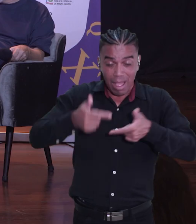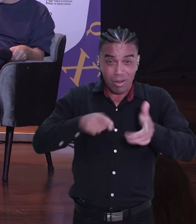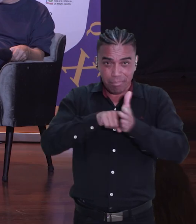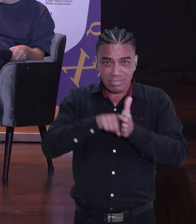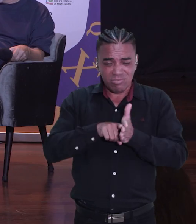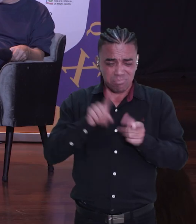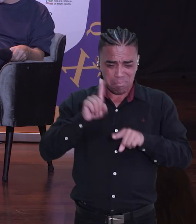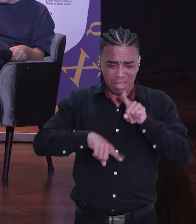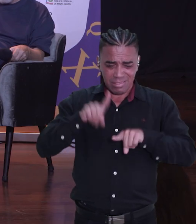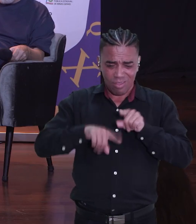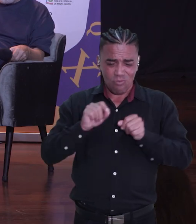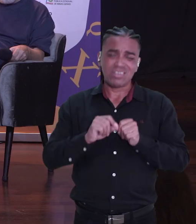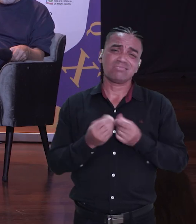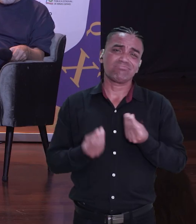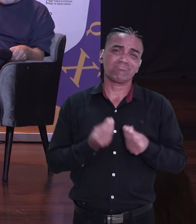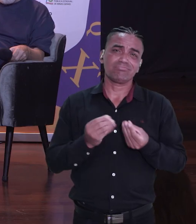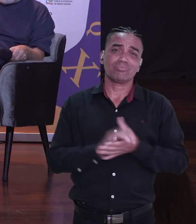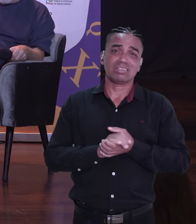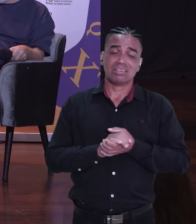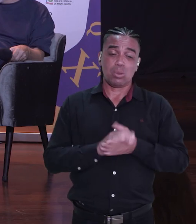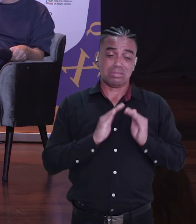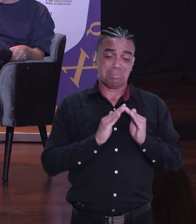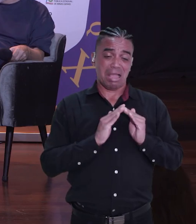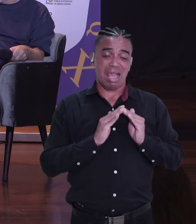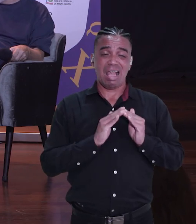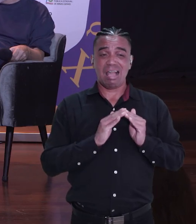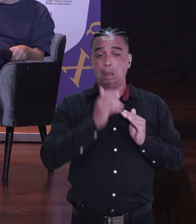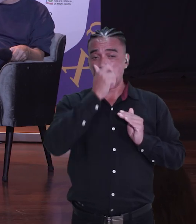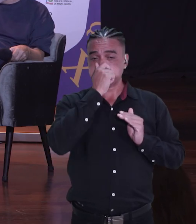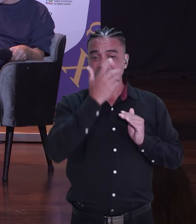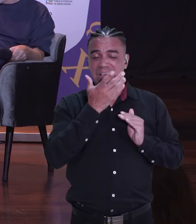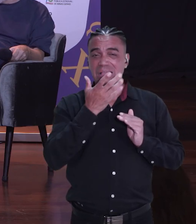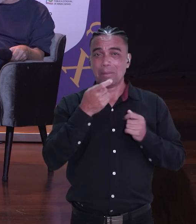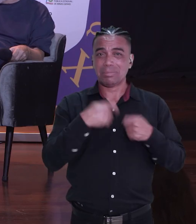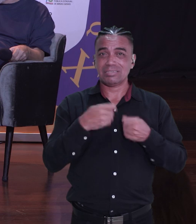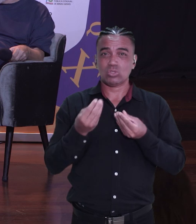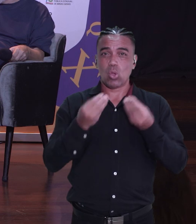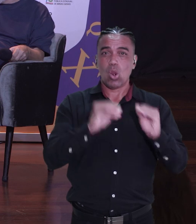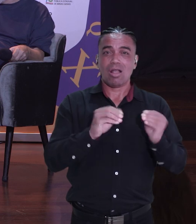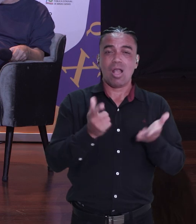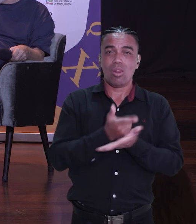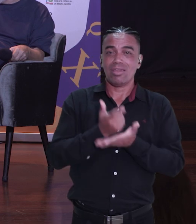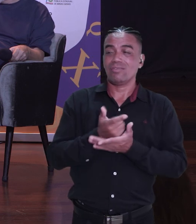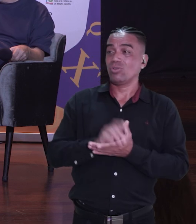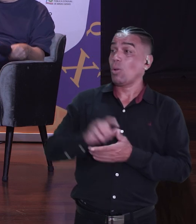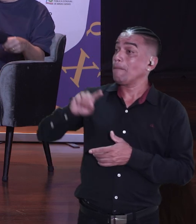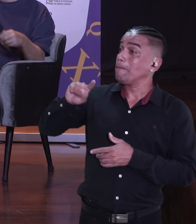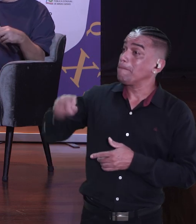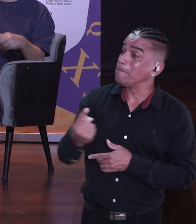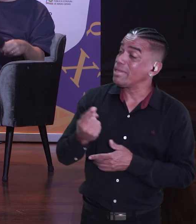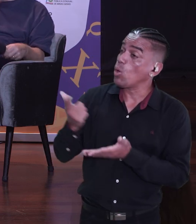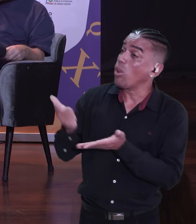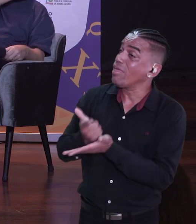terminei o trabalho, o que eu vou fazer com esse material, entendeu? Ele está lá me ocupando um espaço monumental do qual eu preciso para já botar os livros para o